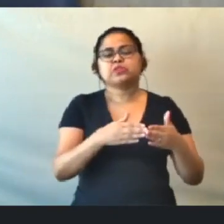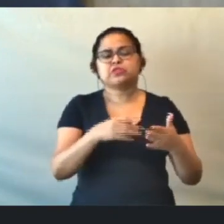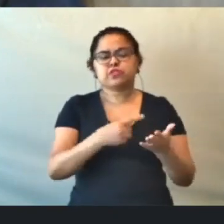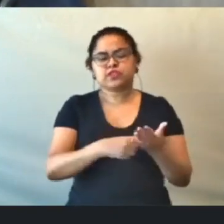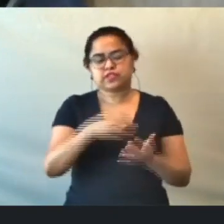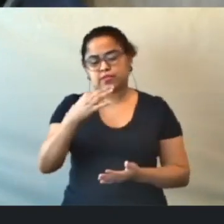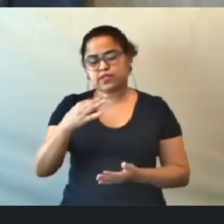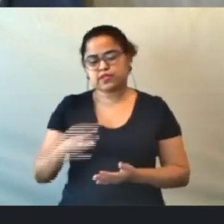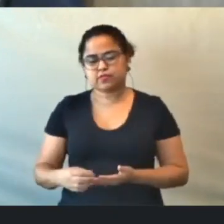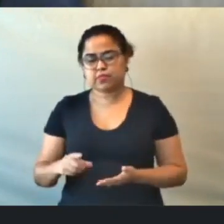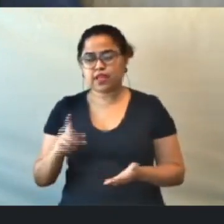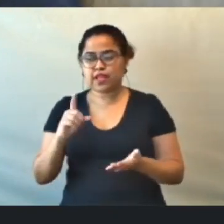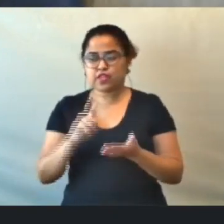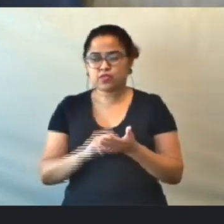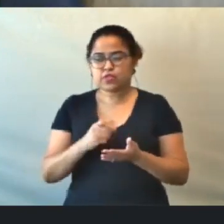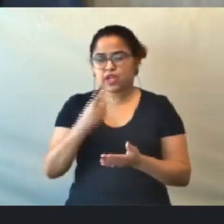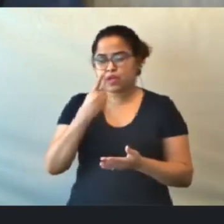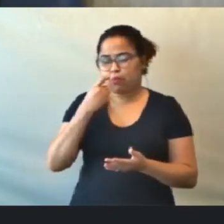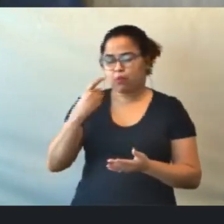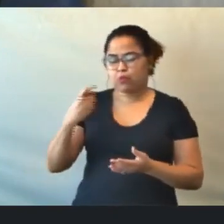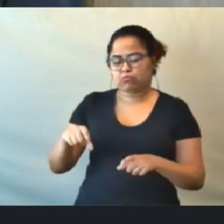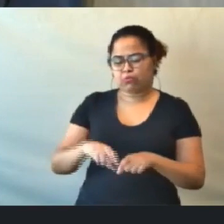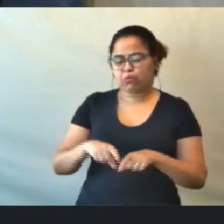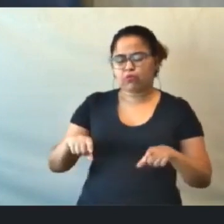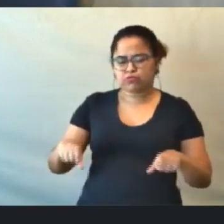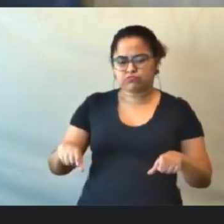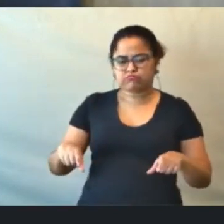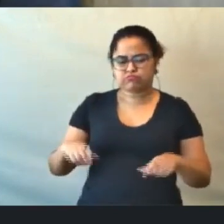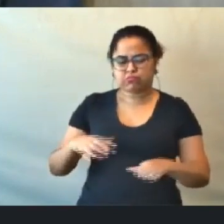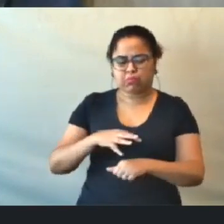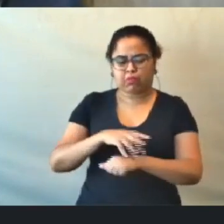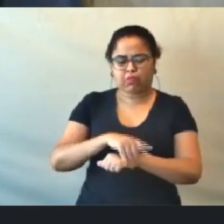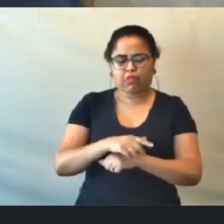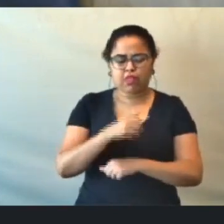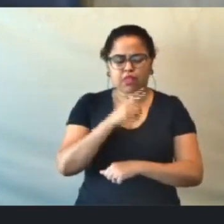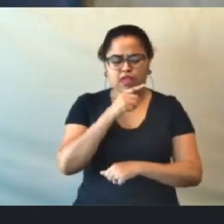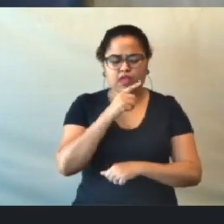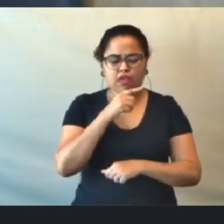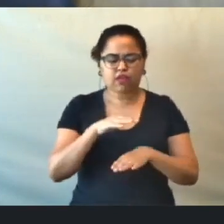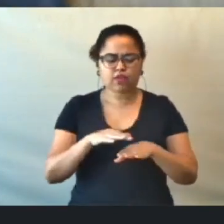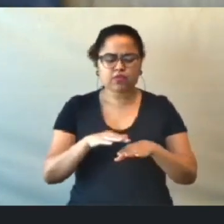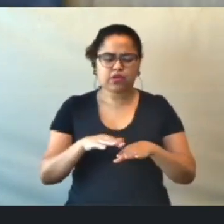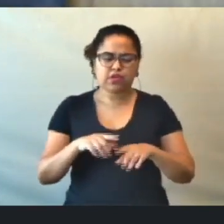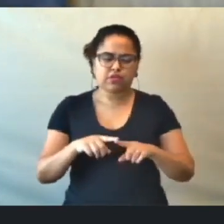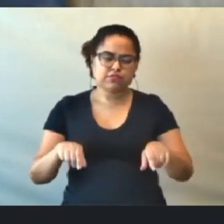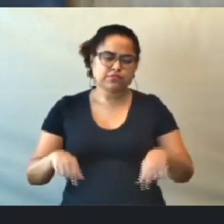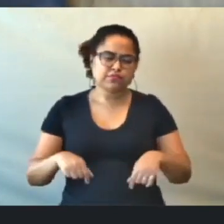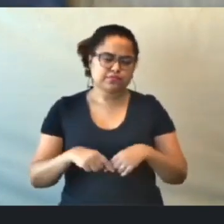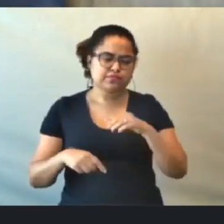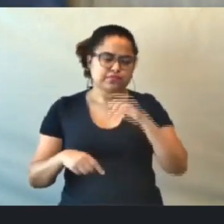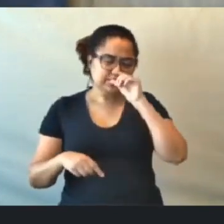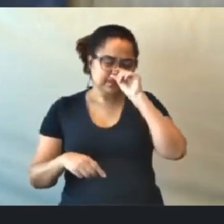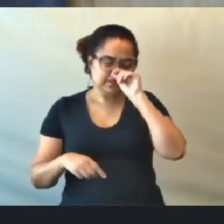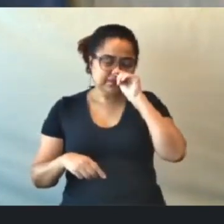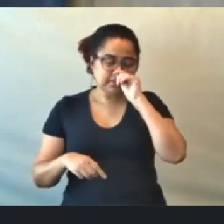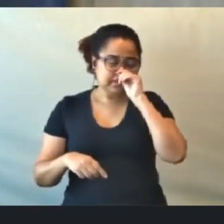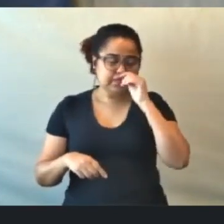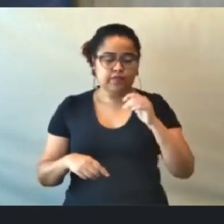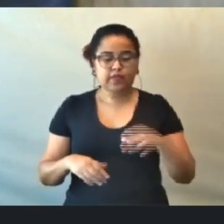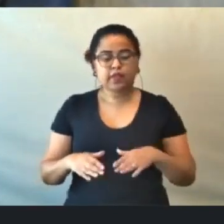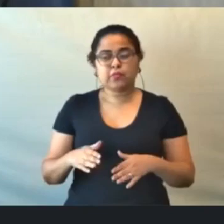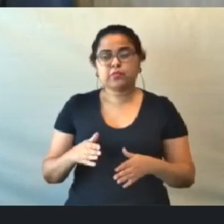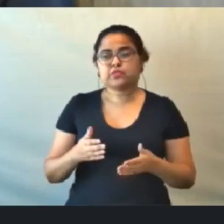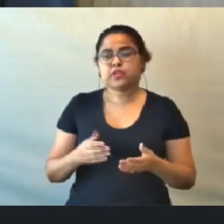esgotos, e temos uma pressão, e ela proporcionalmente vai crescer à medida que os esgotos domésticos